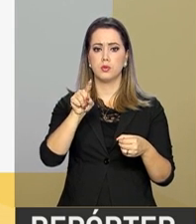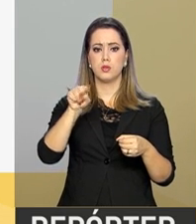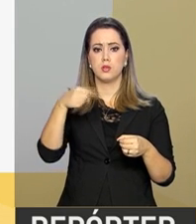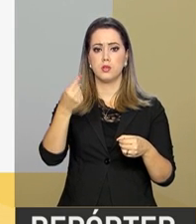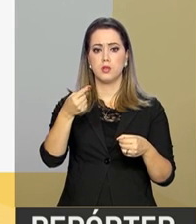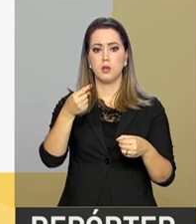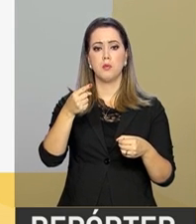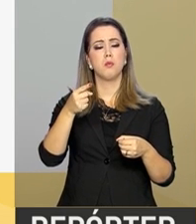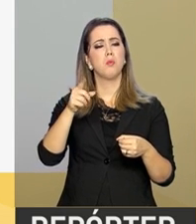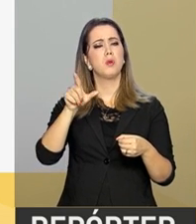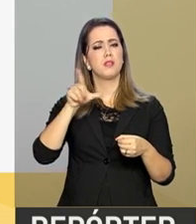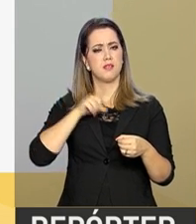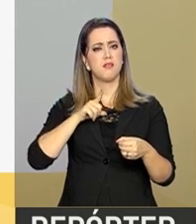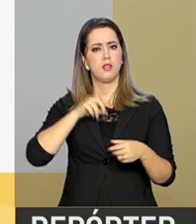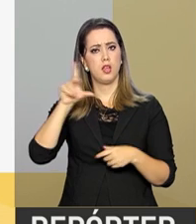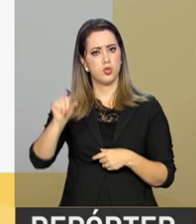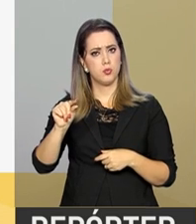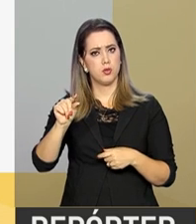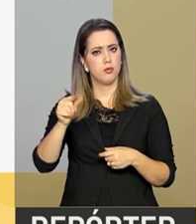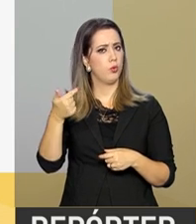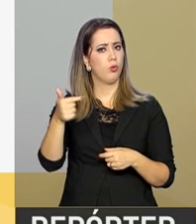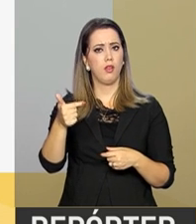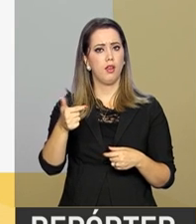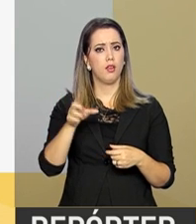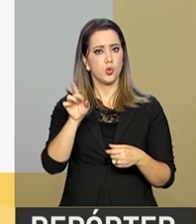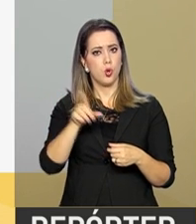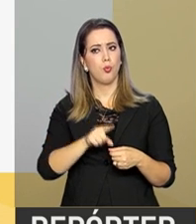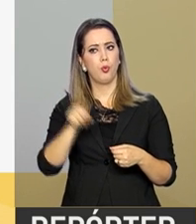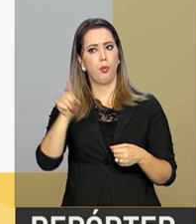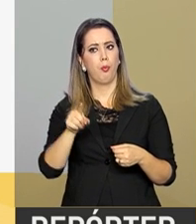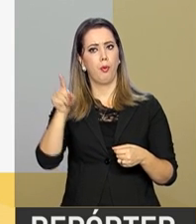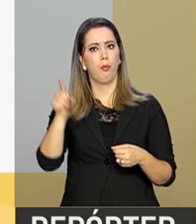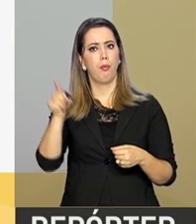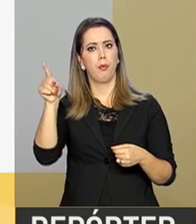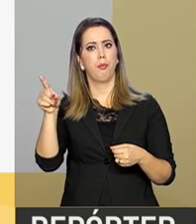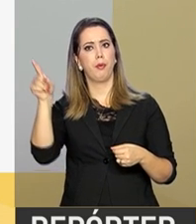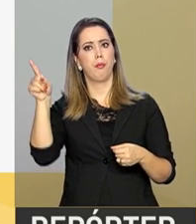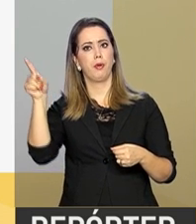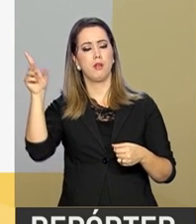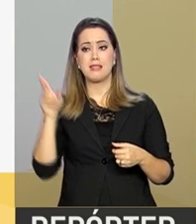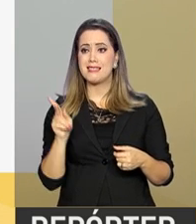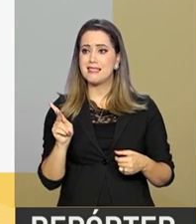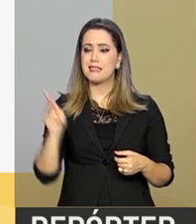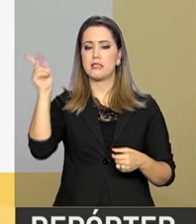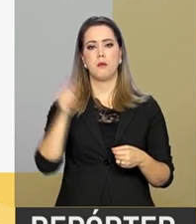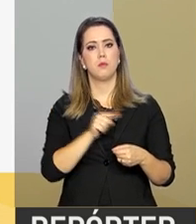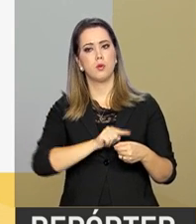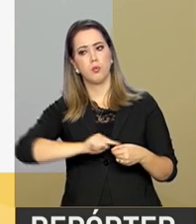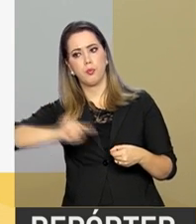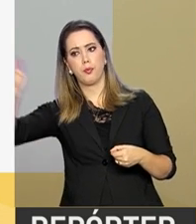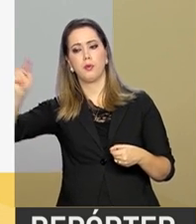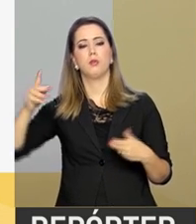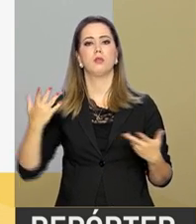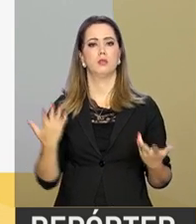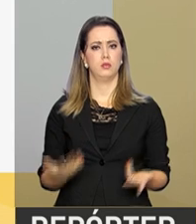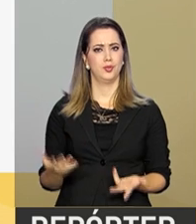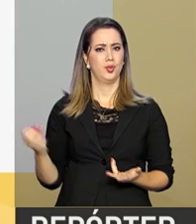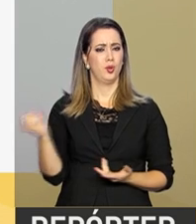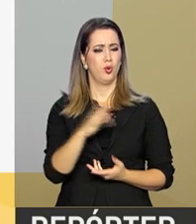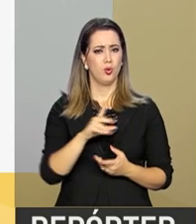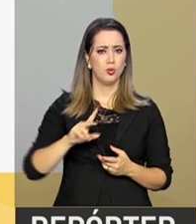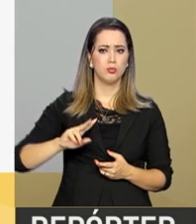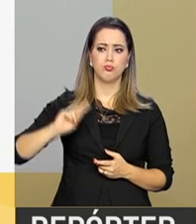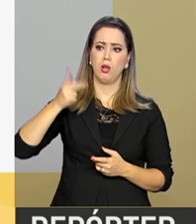redução não registra redução da estiverem no momento o movimento é sobre o preço anteriormente é